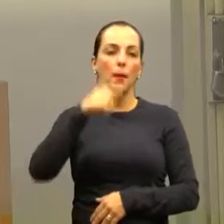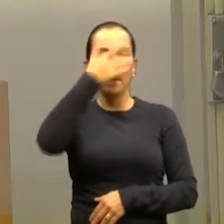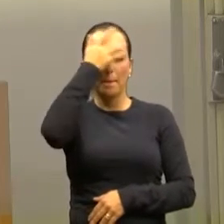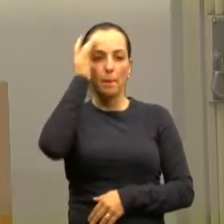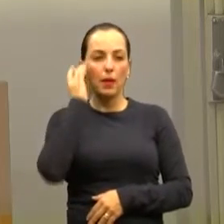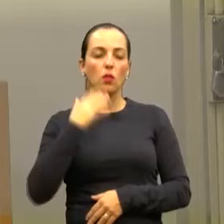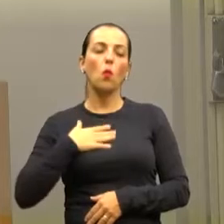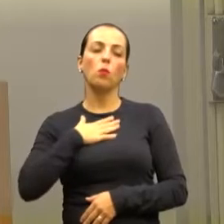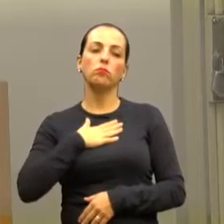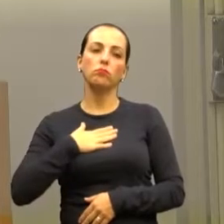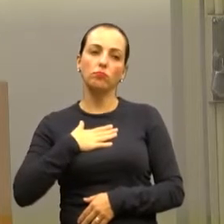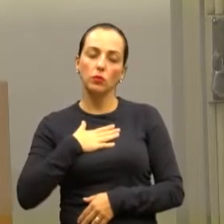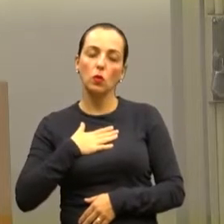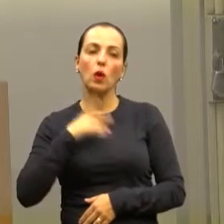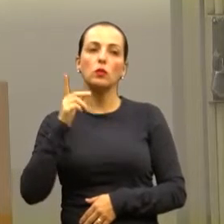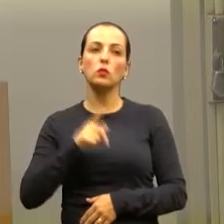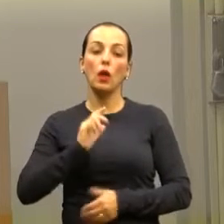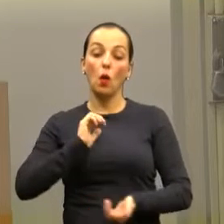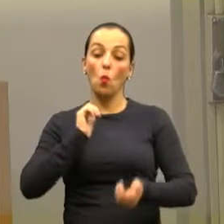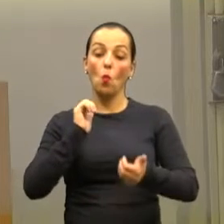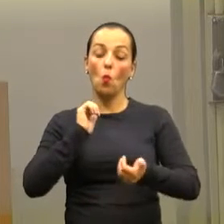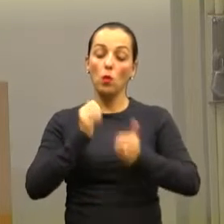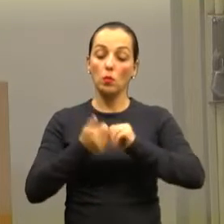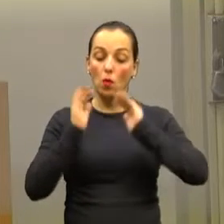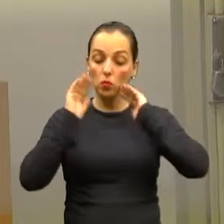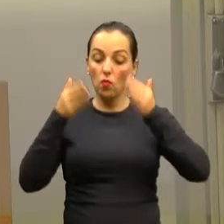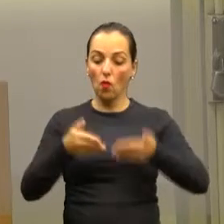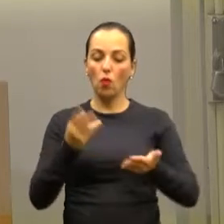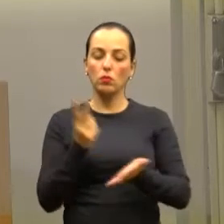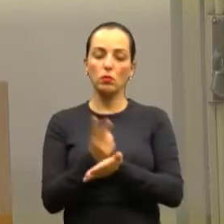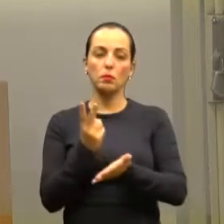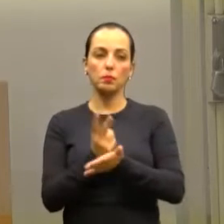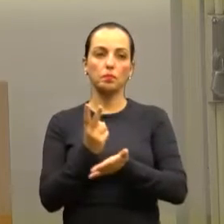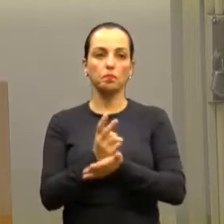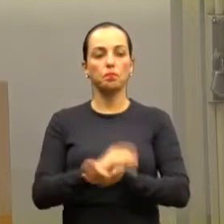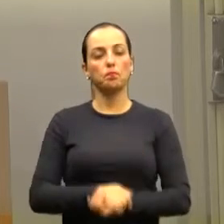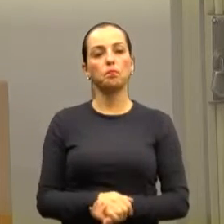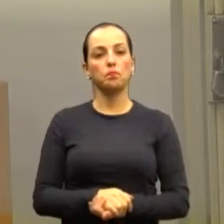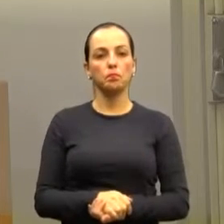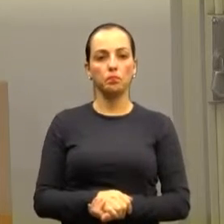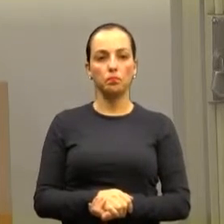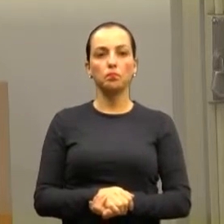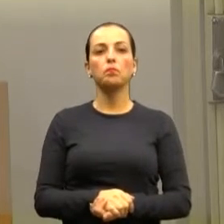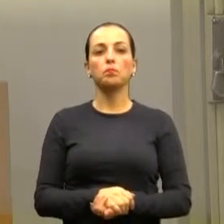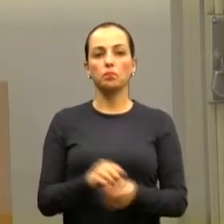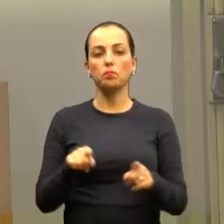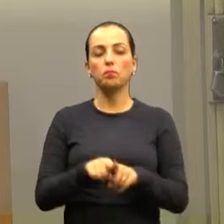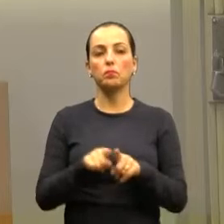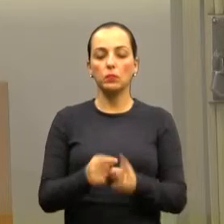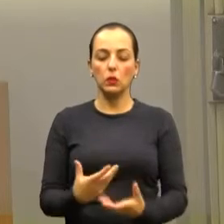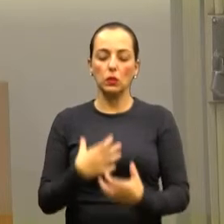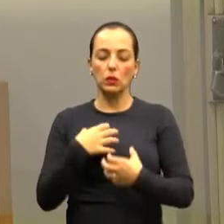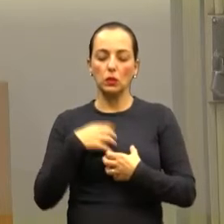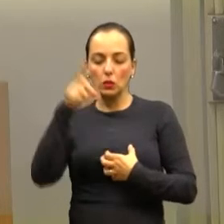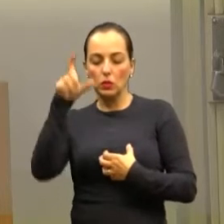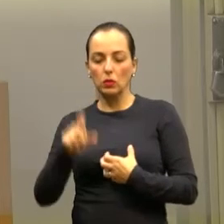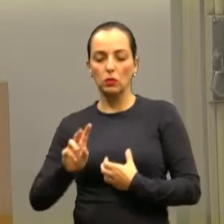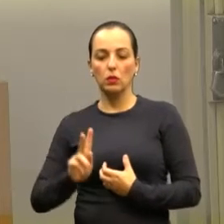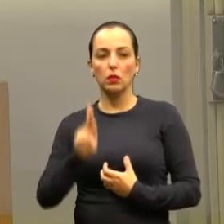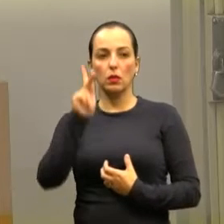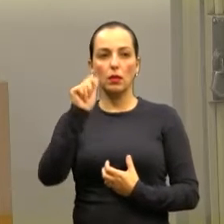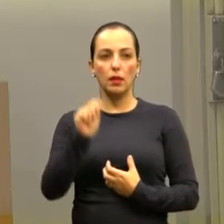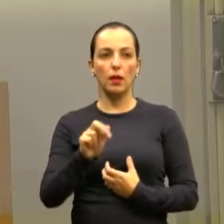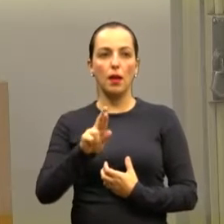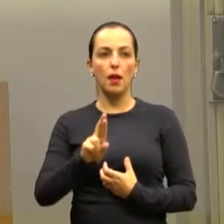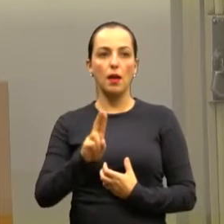sempre trabalhou para esporte de Araraquara Eu também queria esperar meus sentimentos à família dá carona a